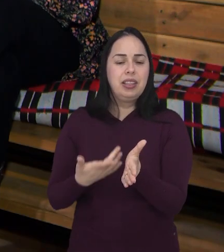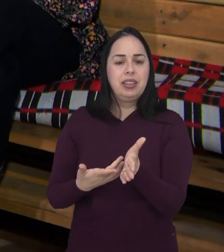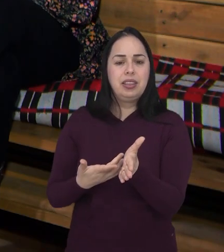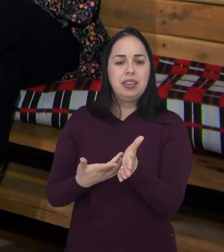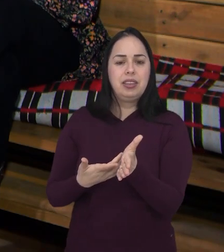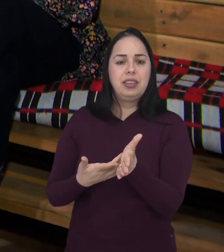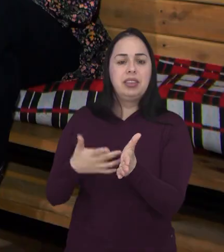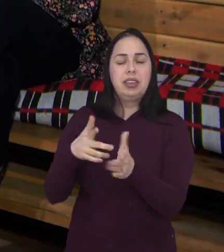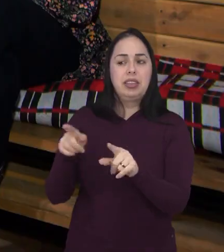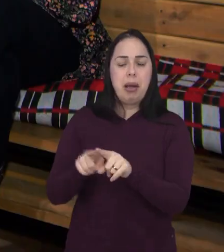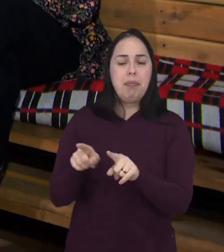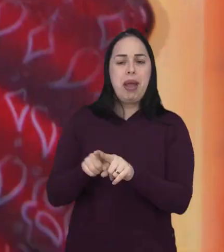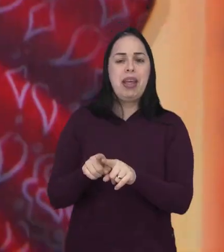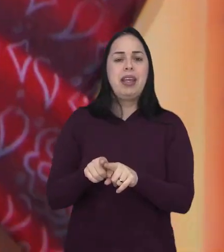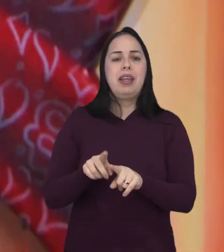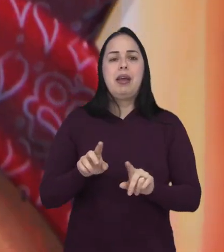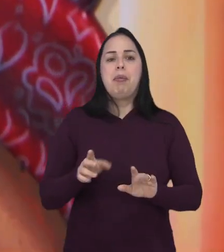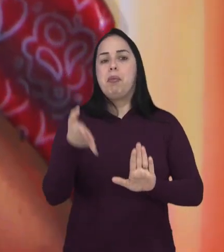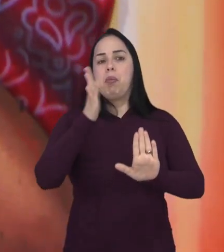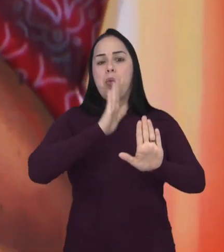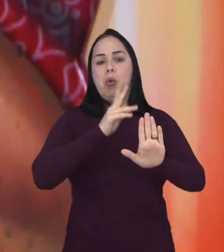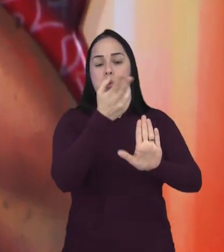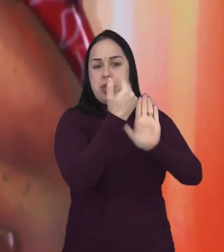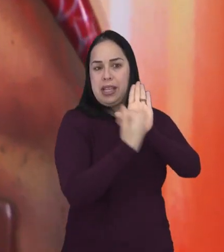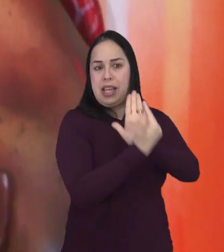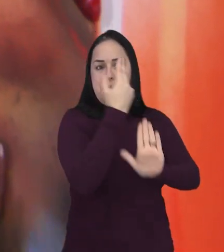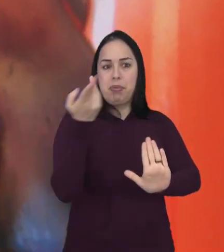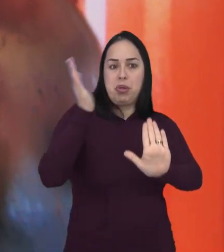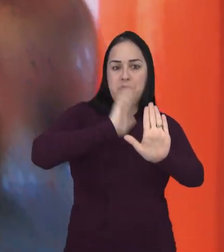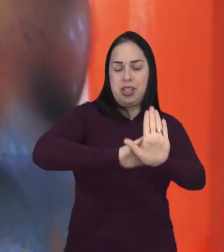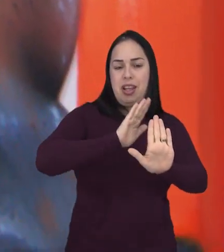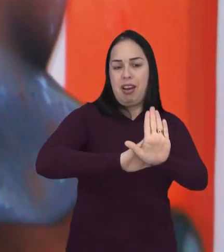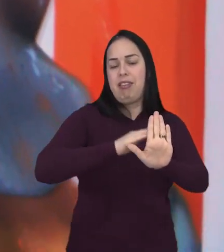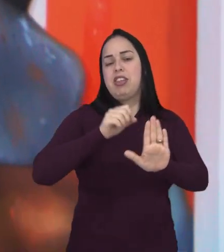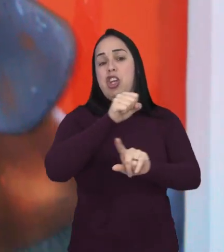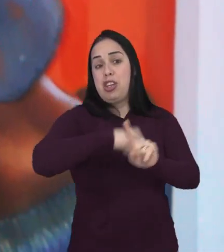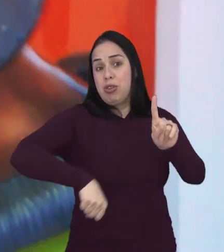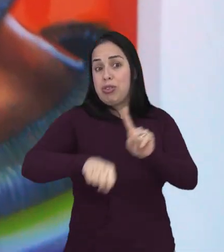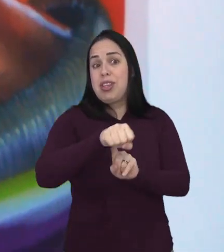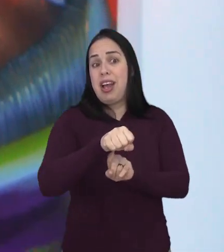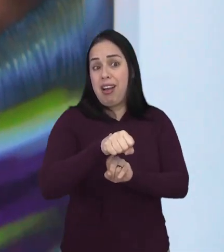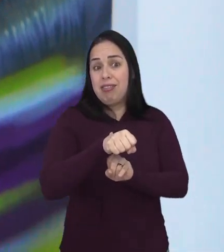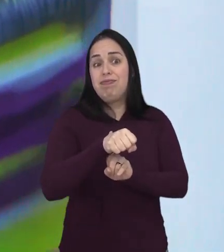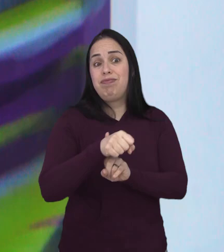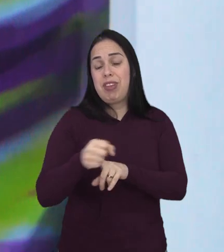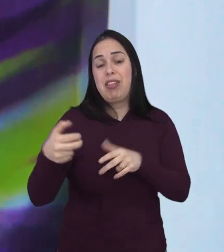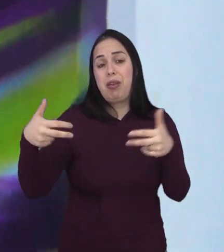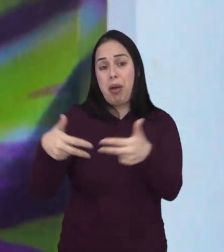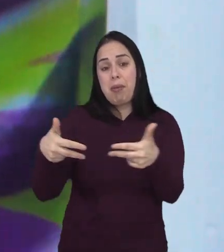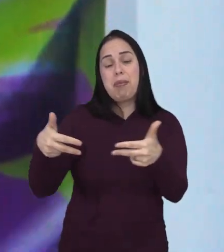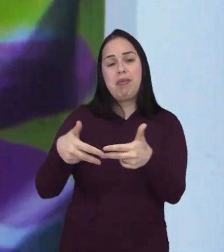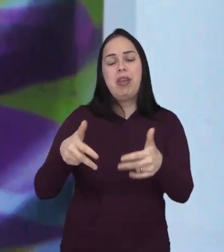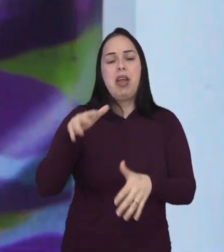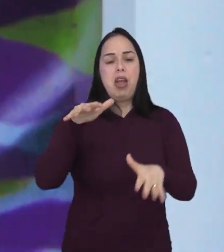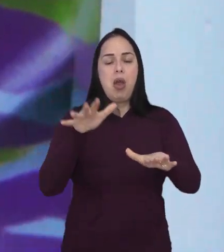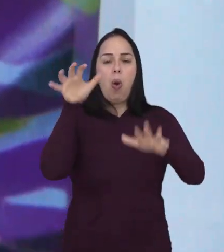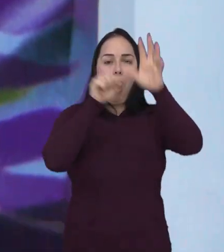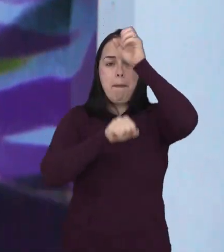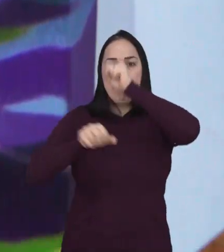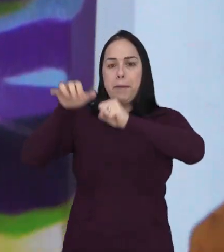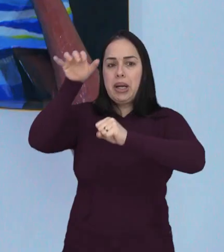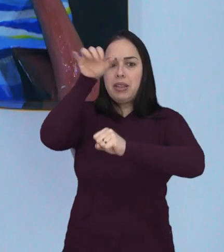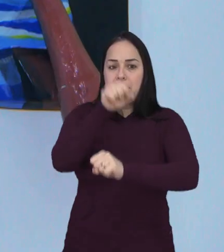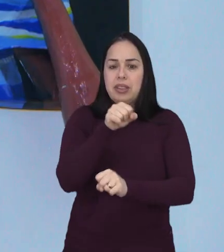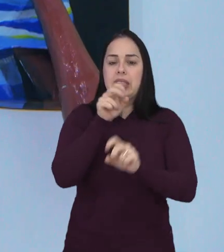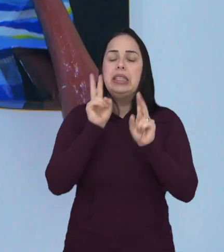esse lado social ele sempre foi forte também para nós, principalmente o hip hop, né, no geral. Da forma que eu fui aprendendo, eu sempre tive